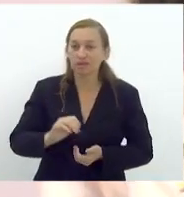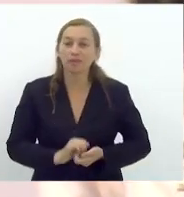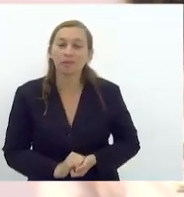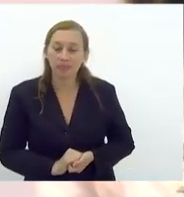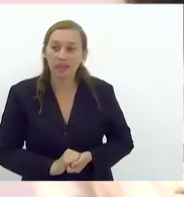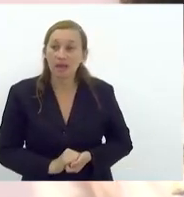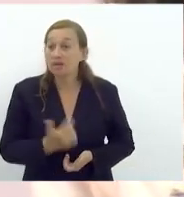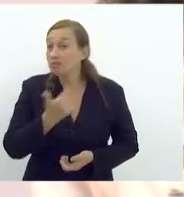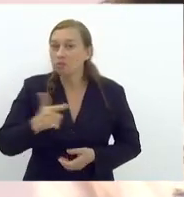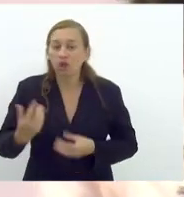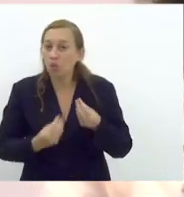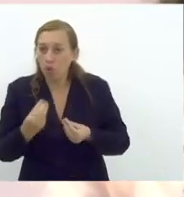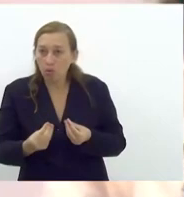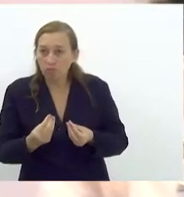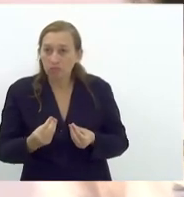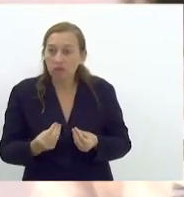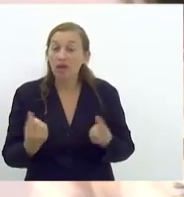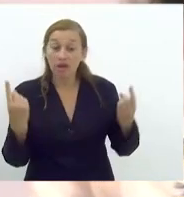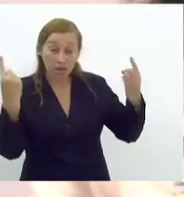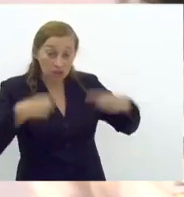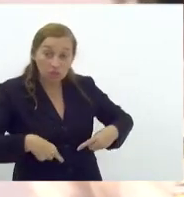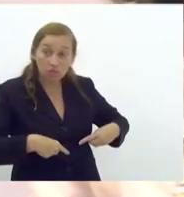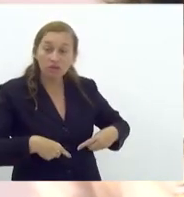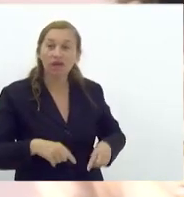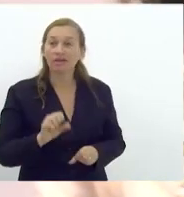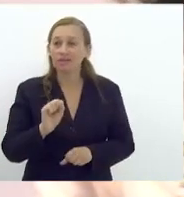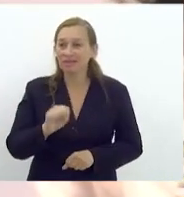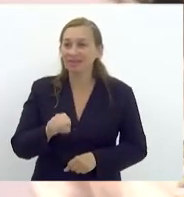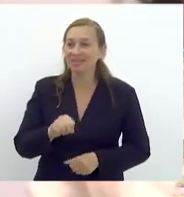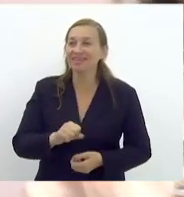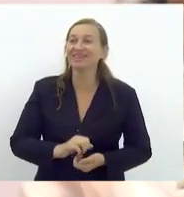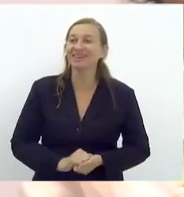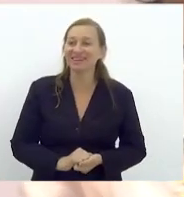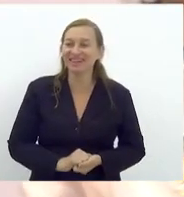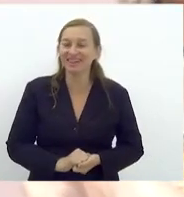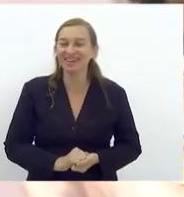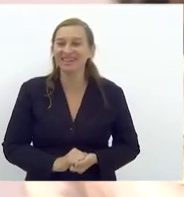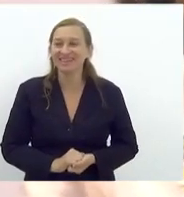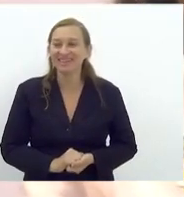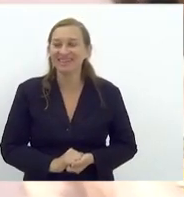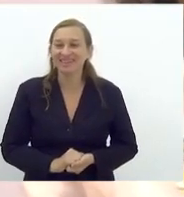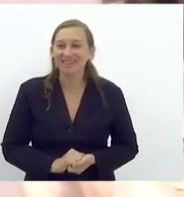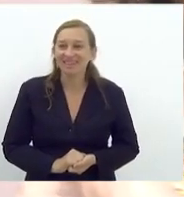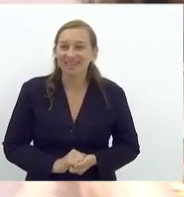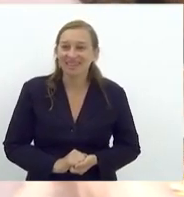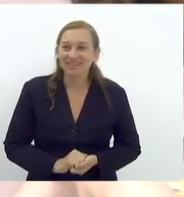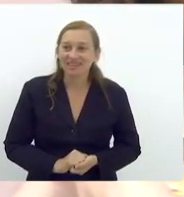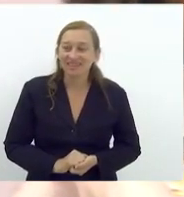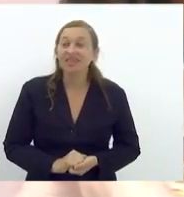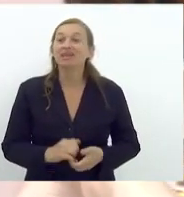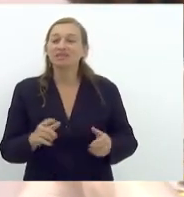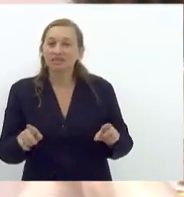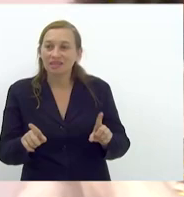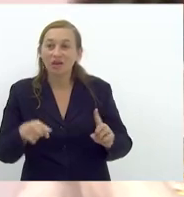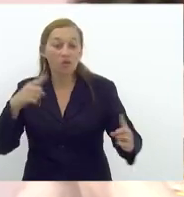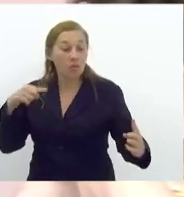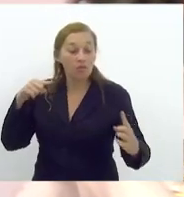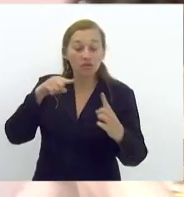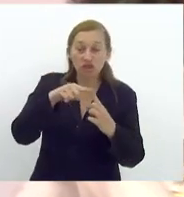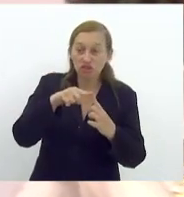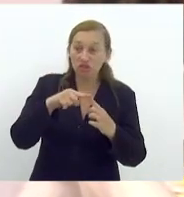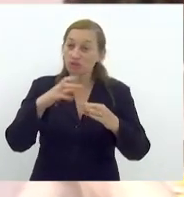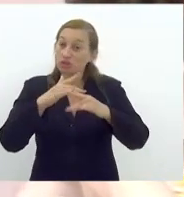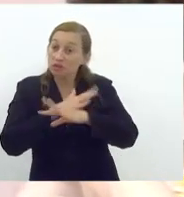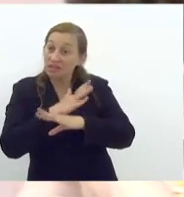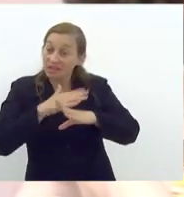não tem jeito é disputar é ir para dentro essa frente tem que ter esse objetivo tem que ter também o objetivo de colocar uma